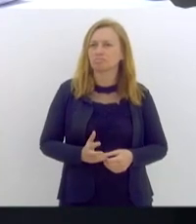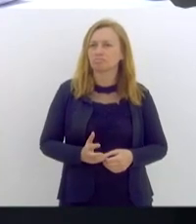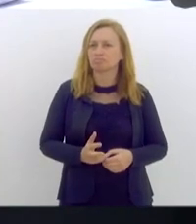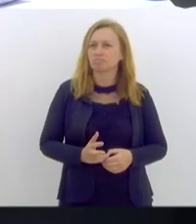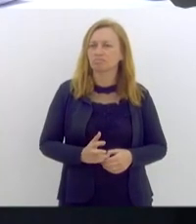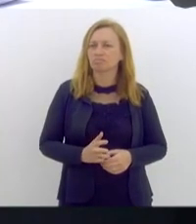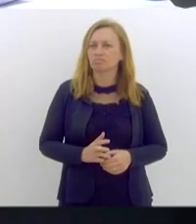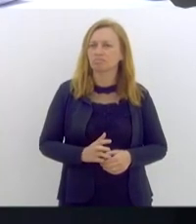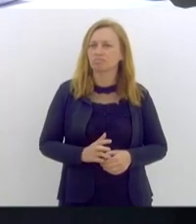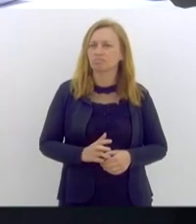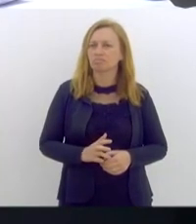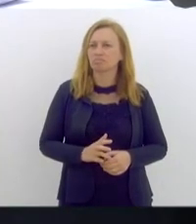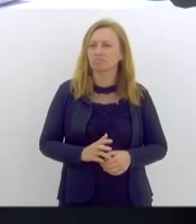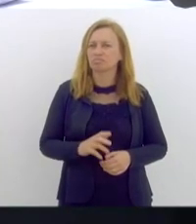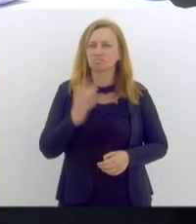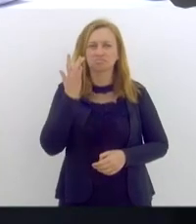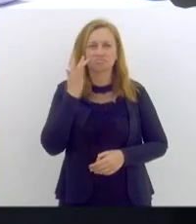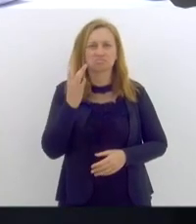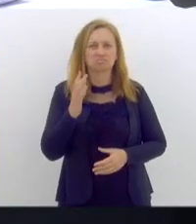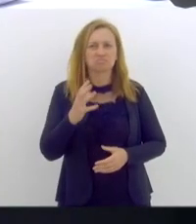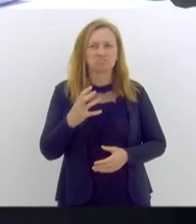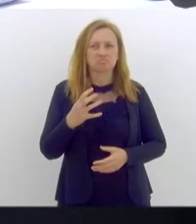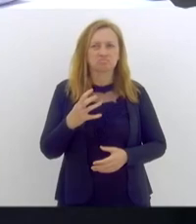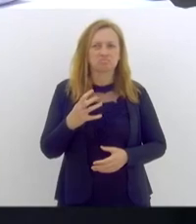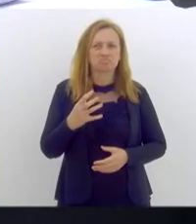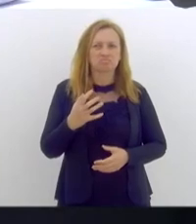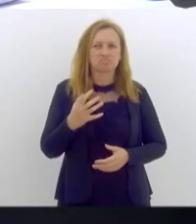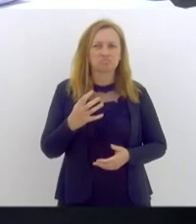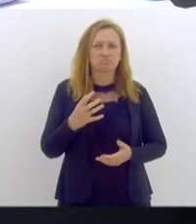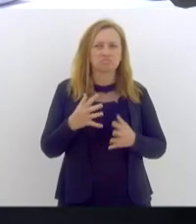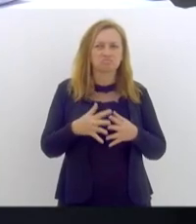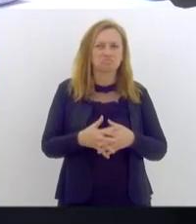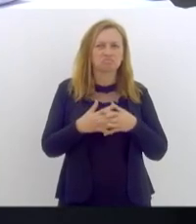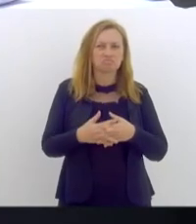eu achei que foi uma relação confusa em o Valadão